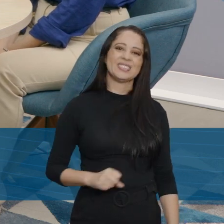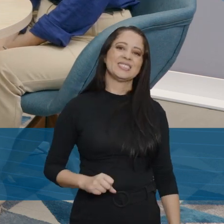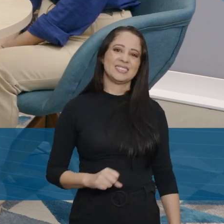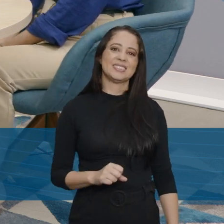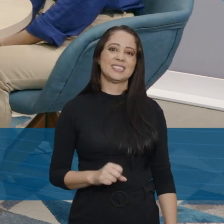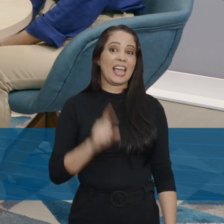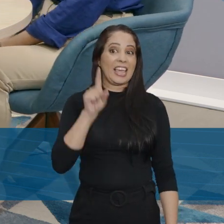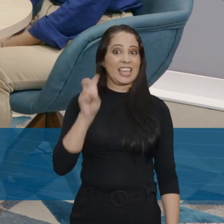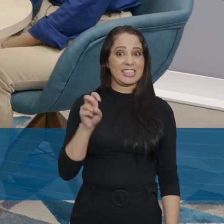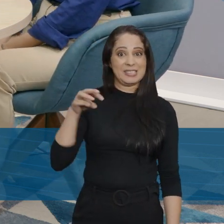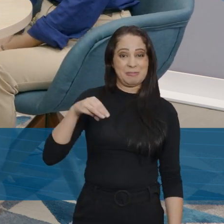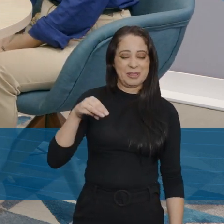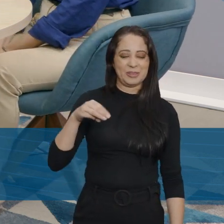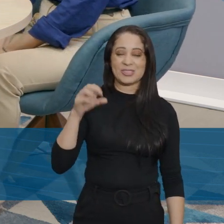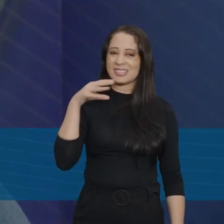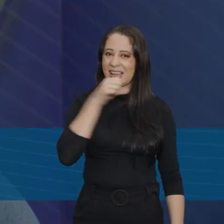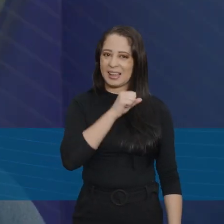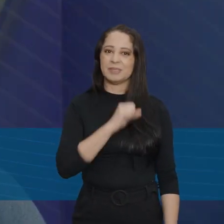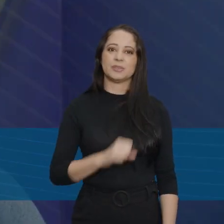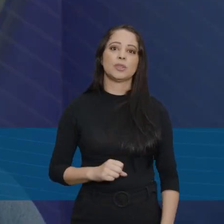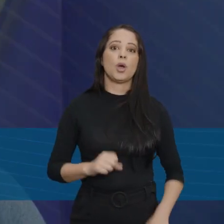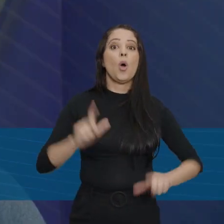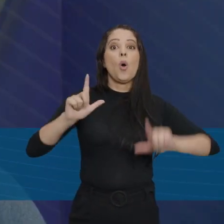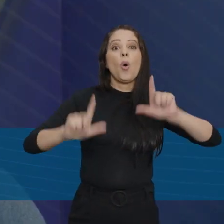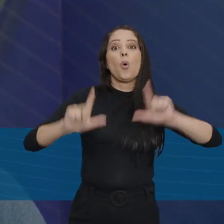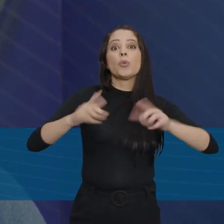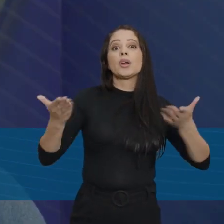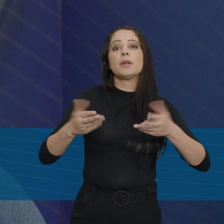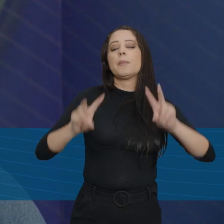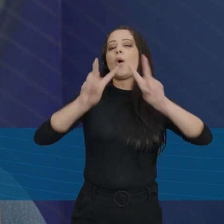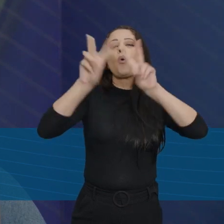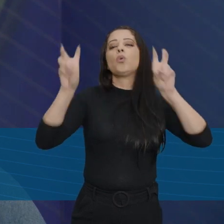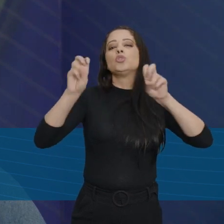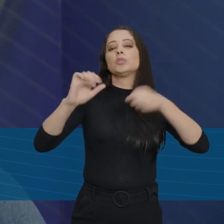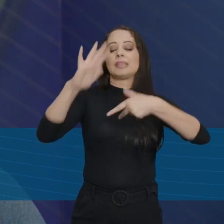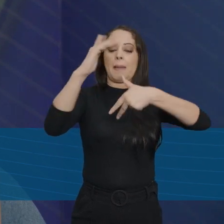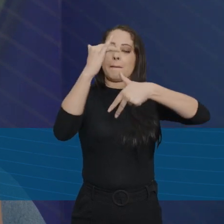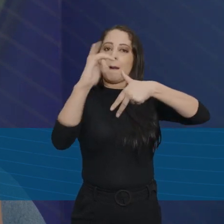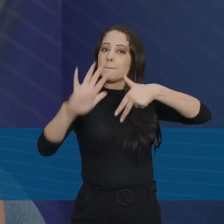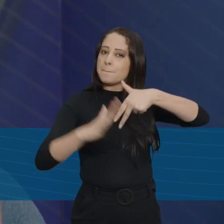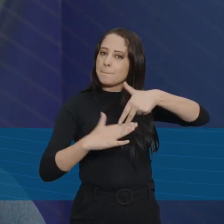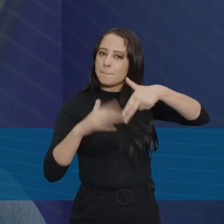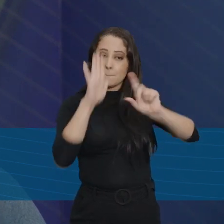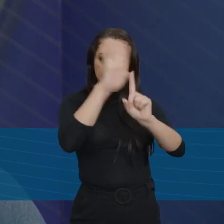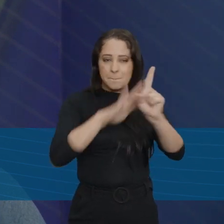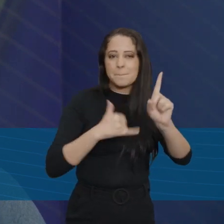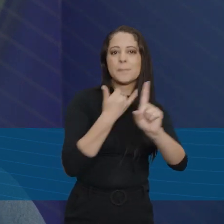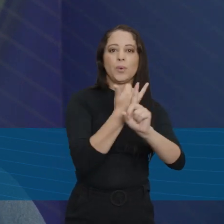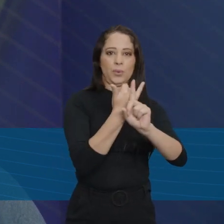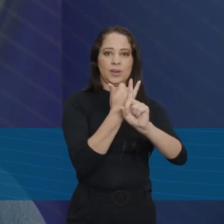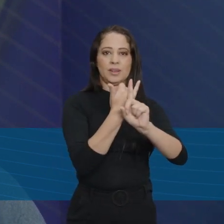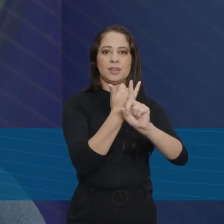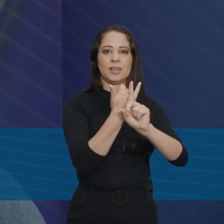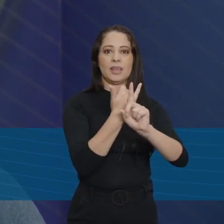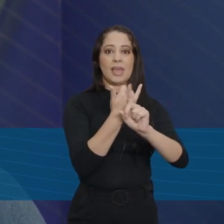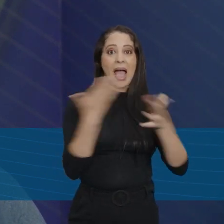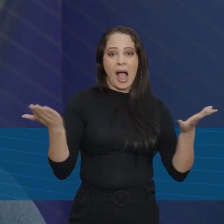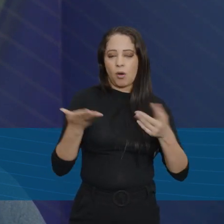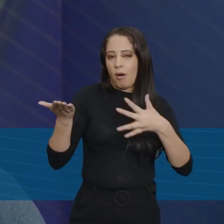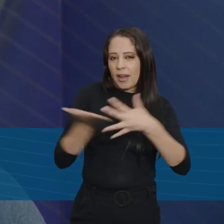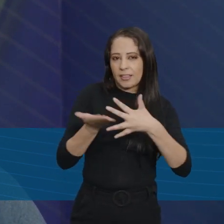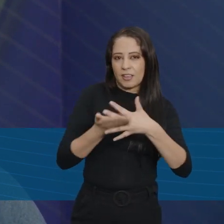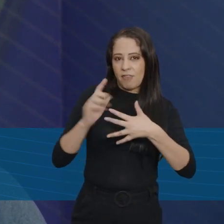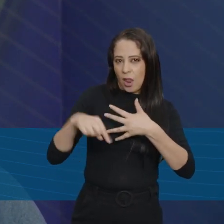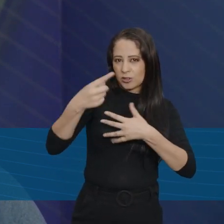muito rápido, né? 15 minutos. O Diálogos da Cidade hoje está falando sobre bullying, um bate-papo bastante interessante. A gente vai para a